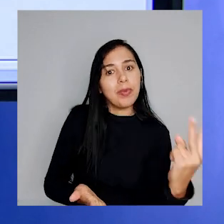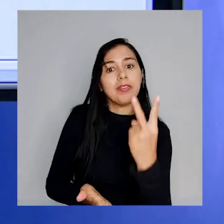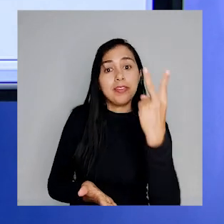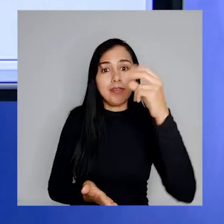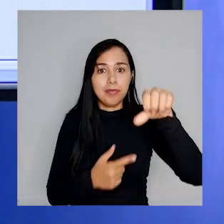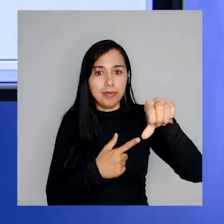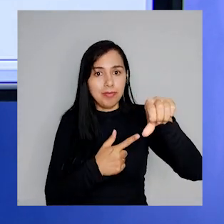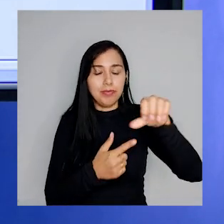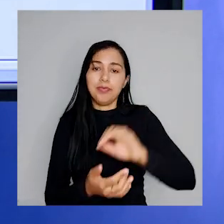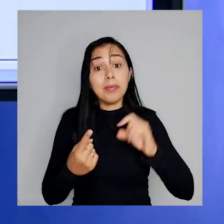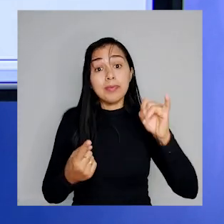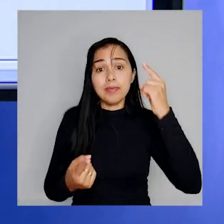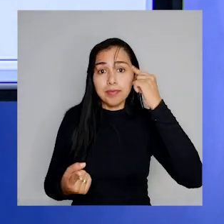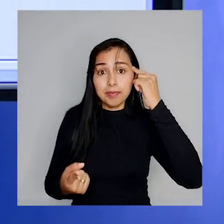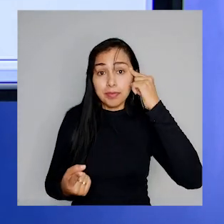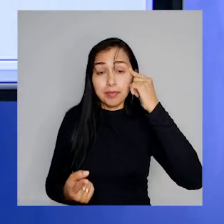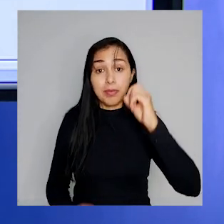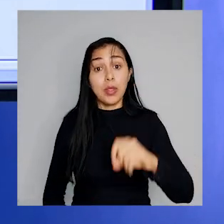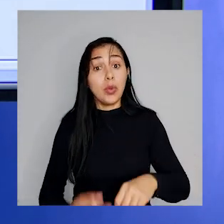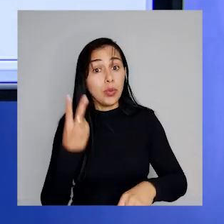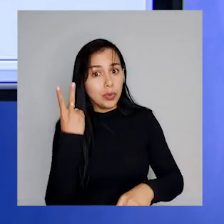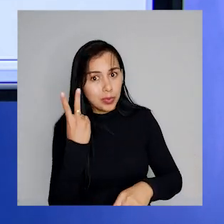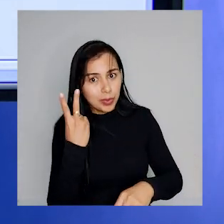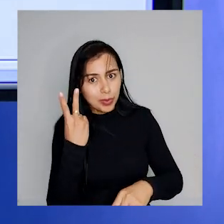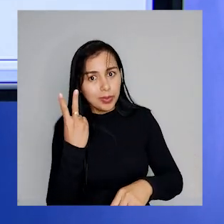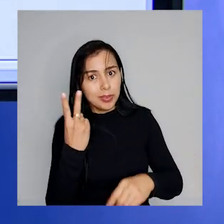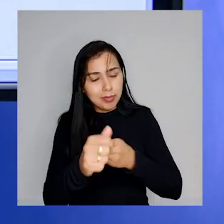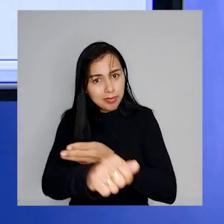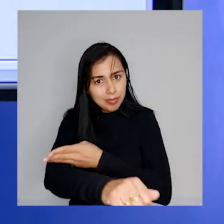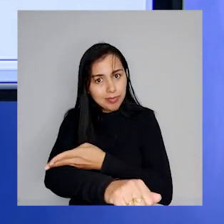pensar o seguinte, 2 pinos brancos,